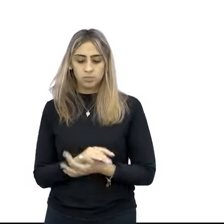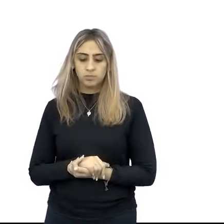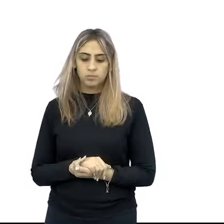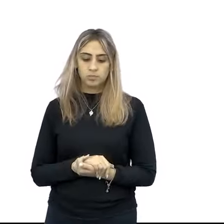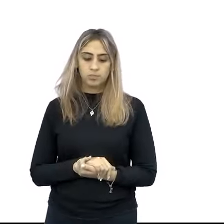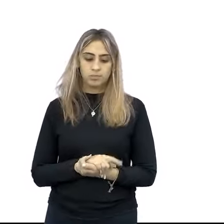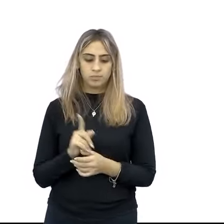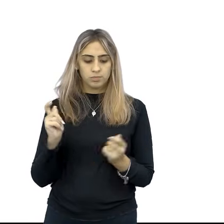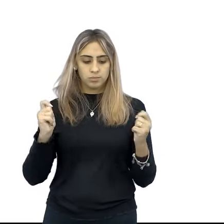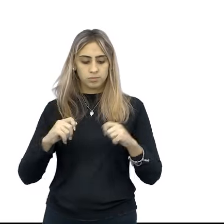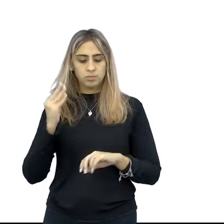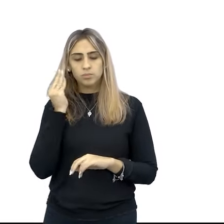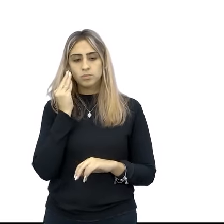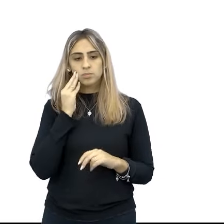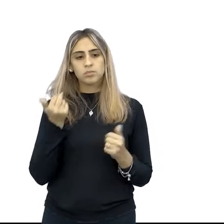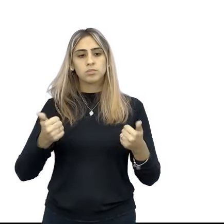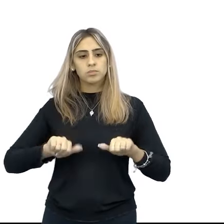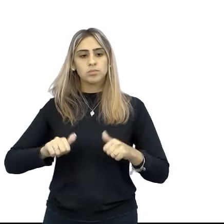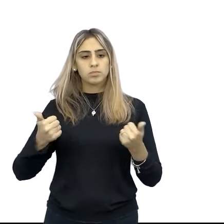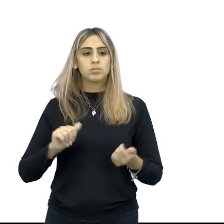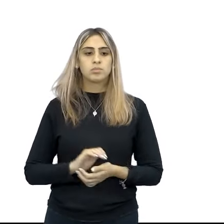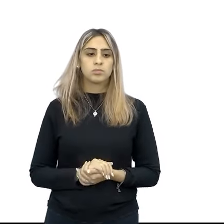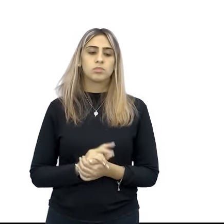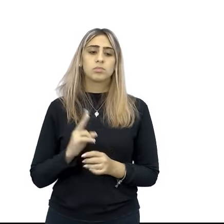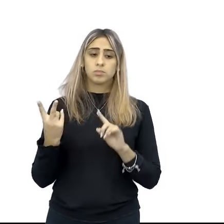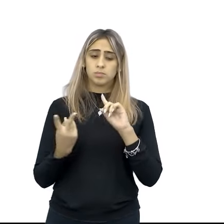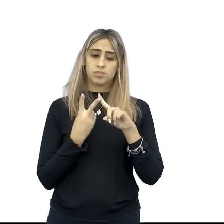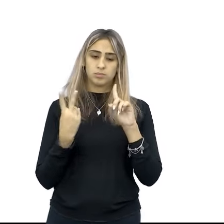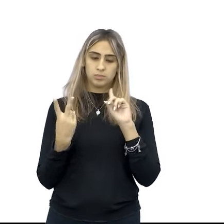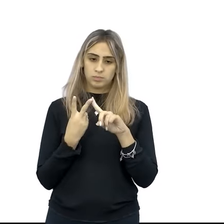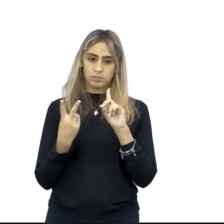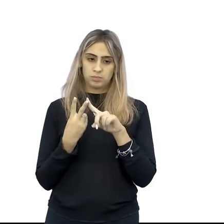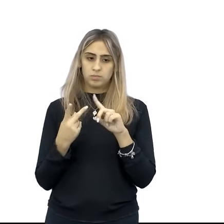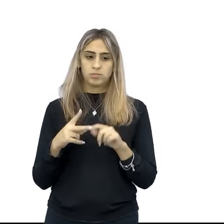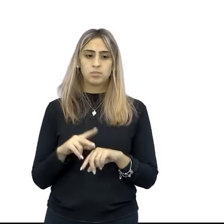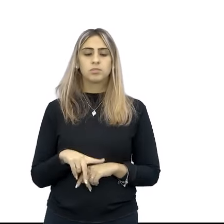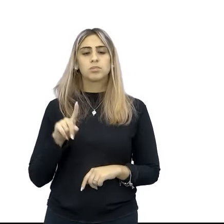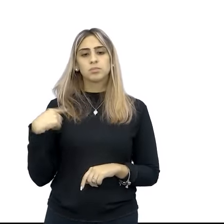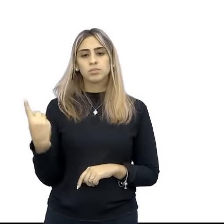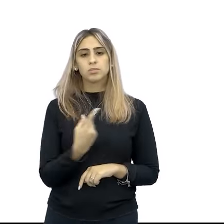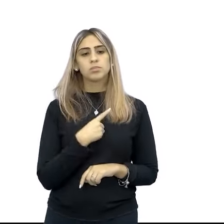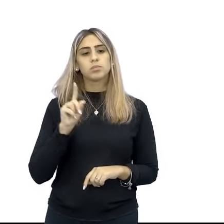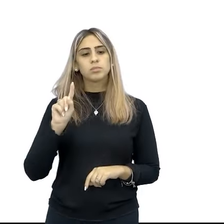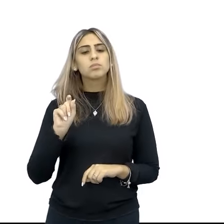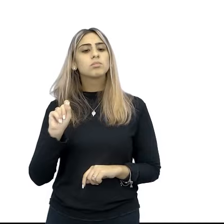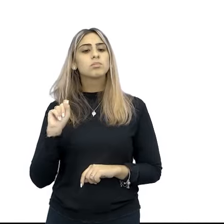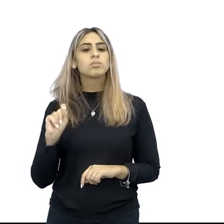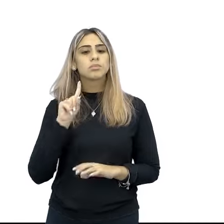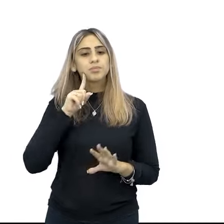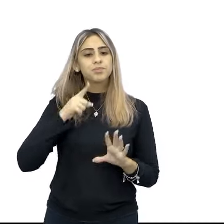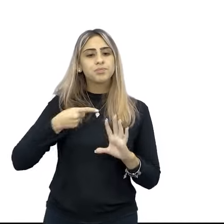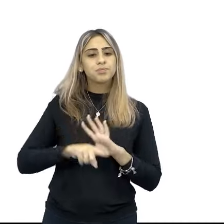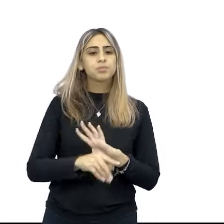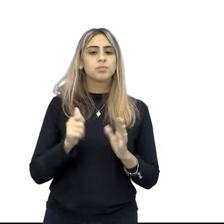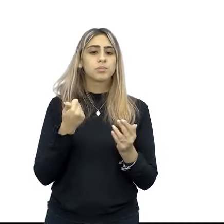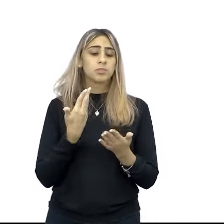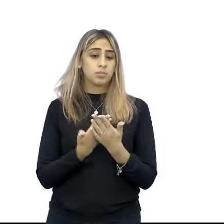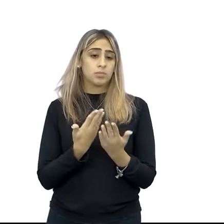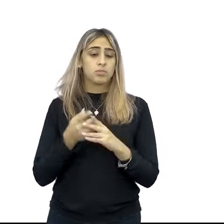e essas possibilidades de avaliação. O segundo ponto, né, Então, aprofundamento do estudo